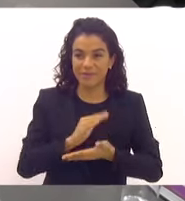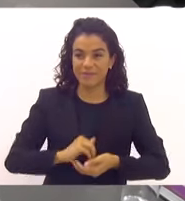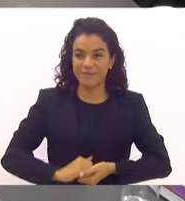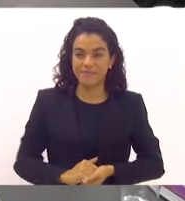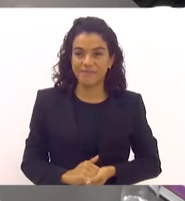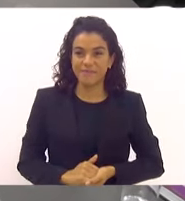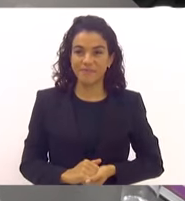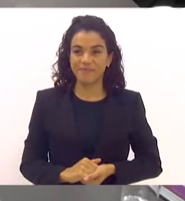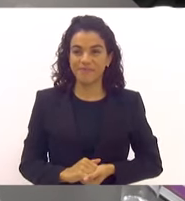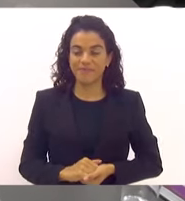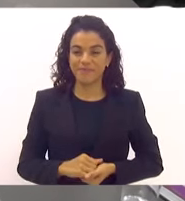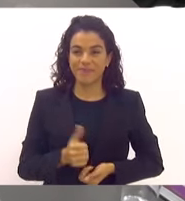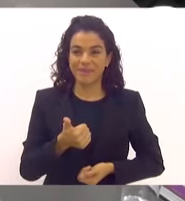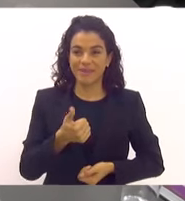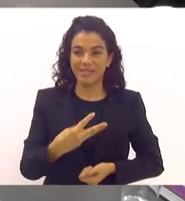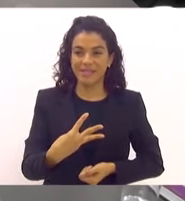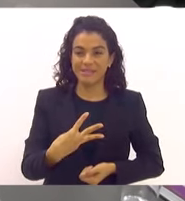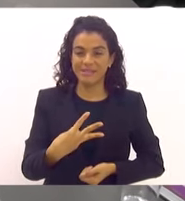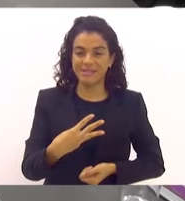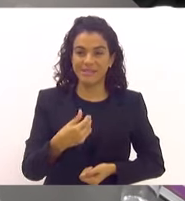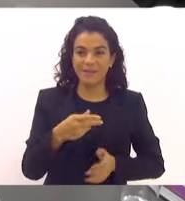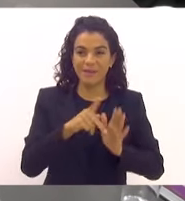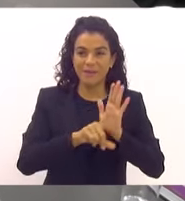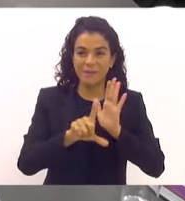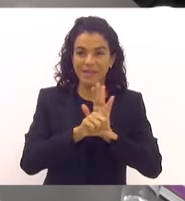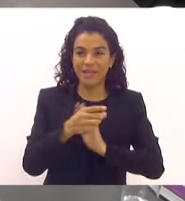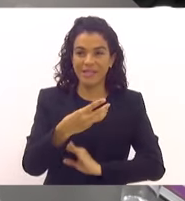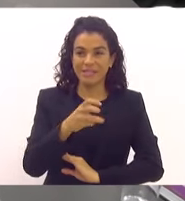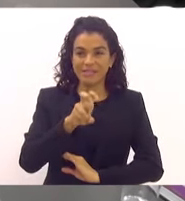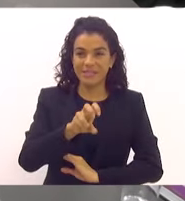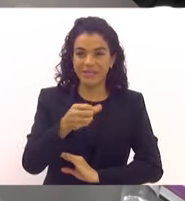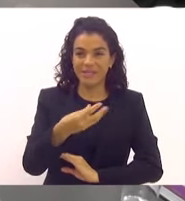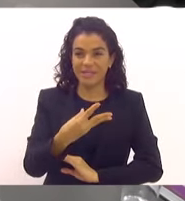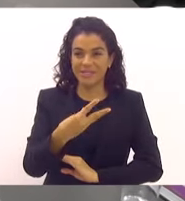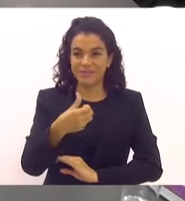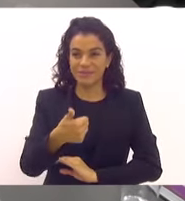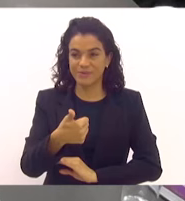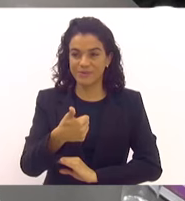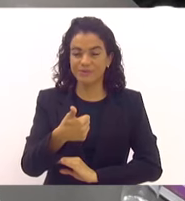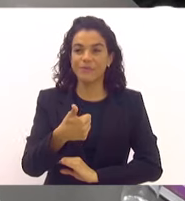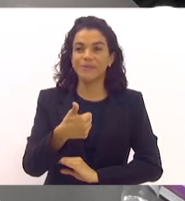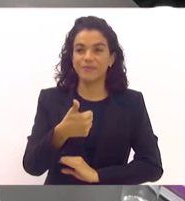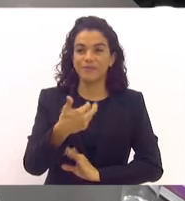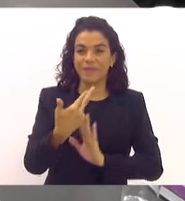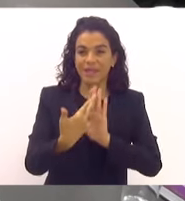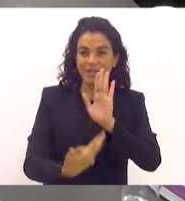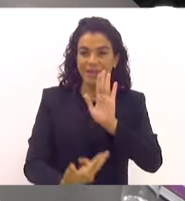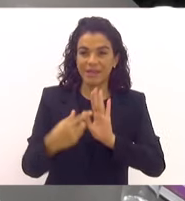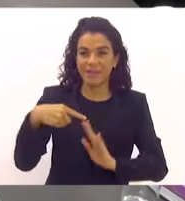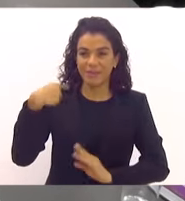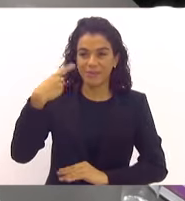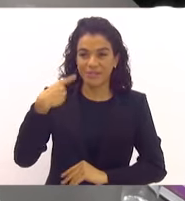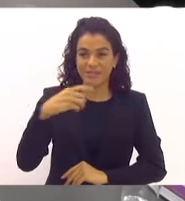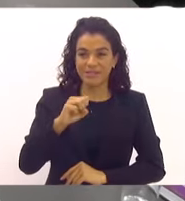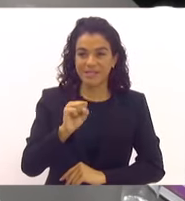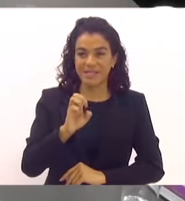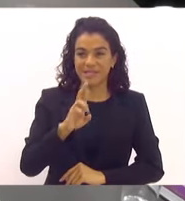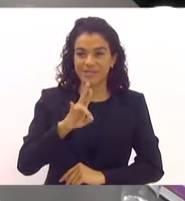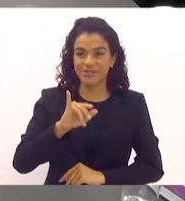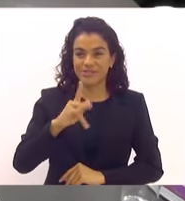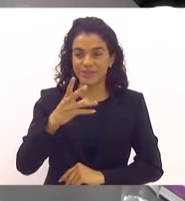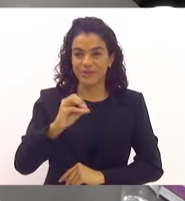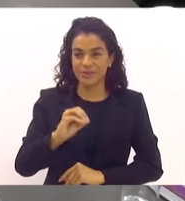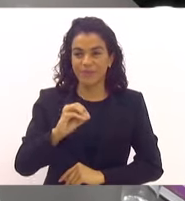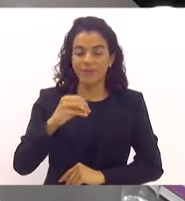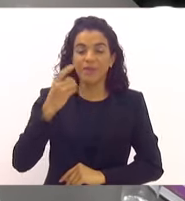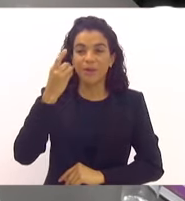aprovado. 13. PL 531 de 23, ainda de relatoria do deputado doutor Serginho, PL de autoria da